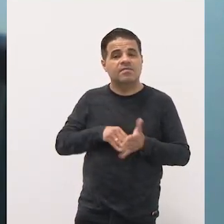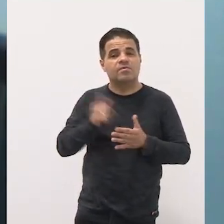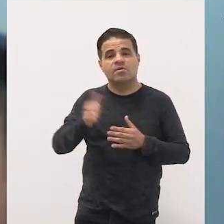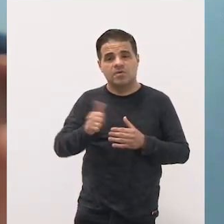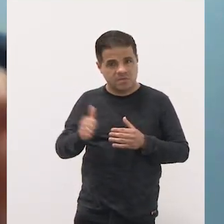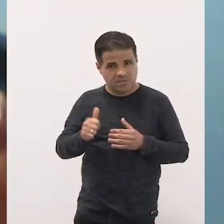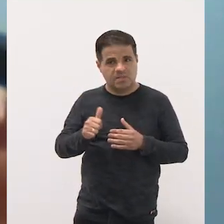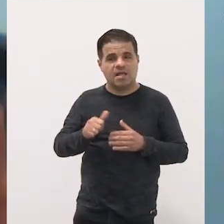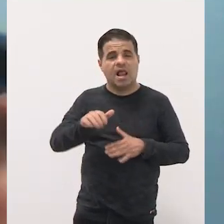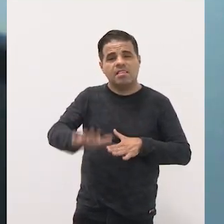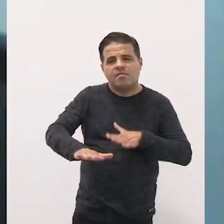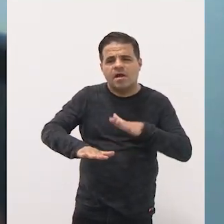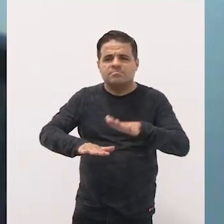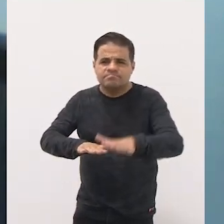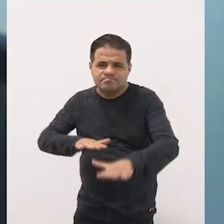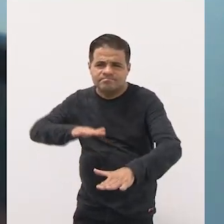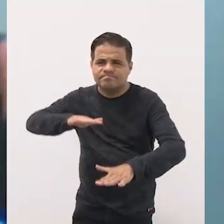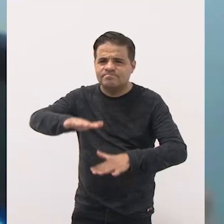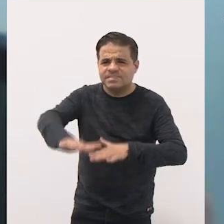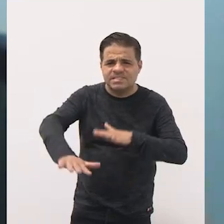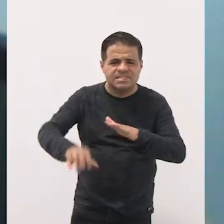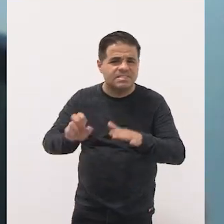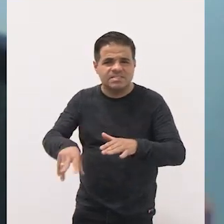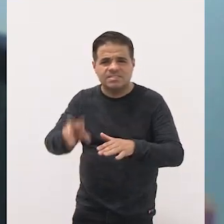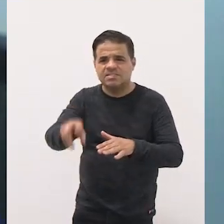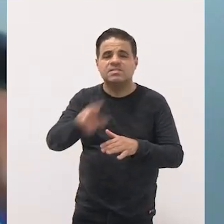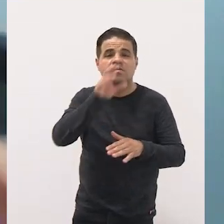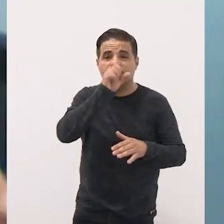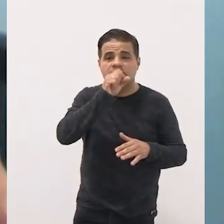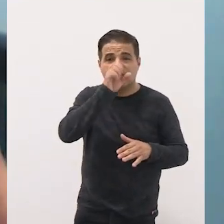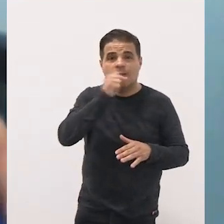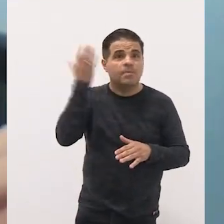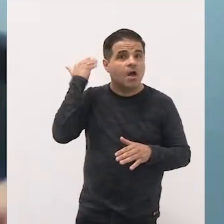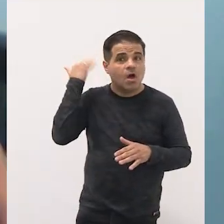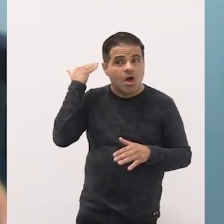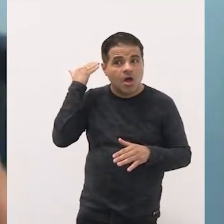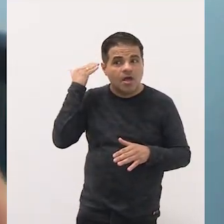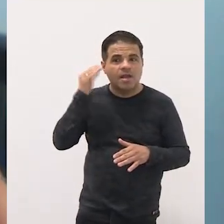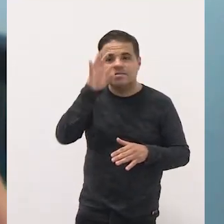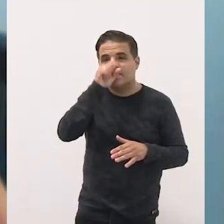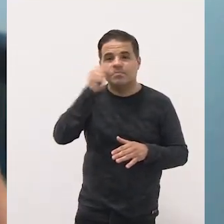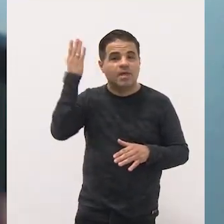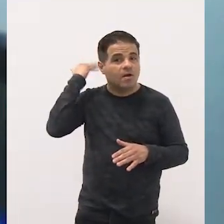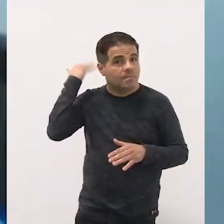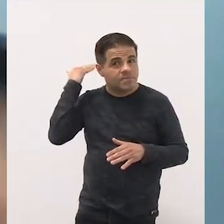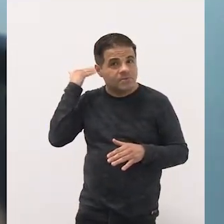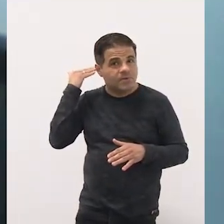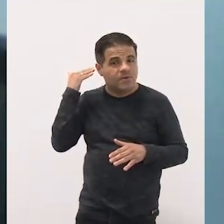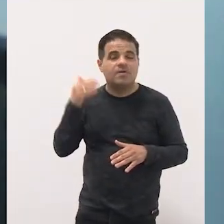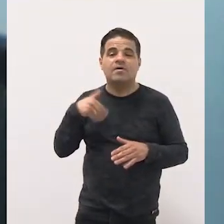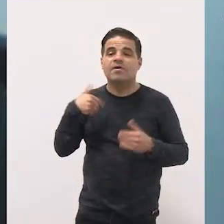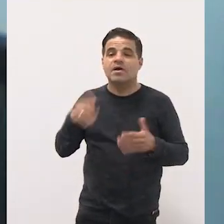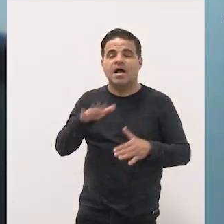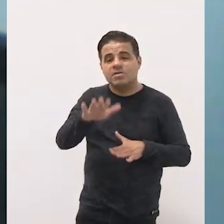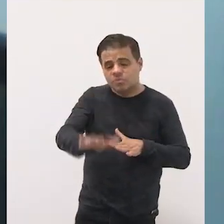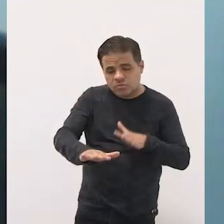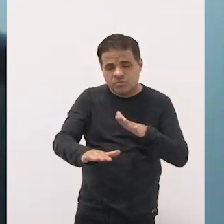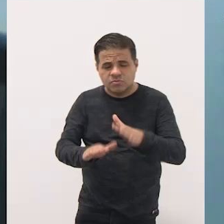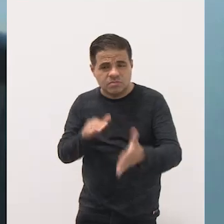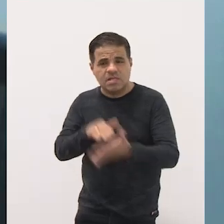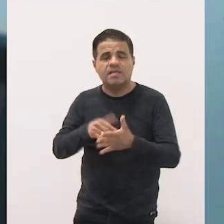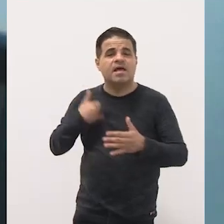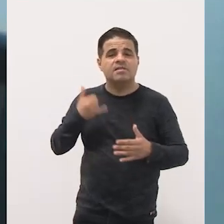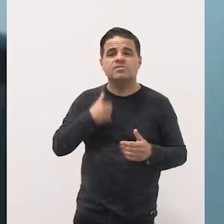andava arrastada. Ela se arrastava. Isso foi sábado, agora, sábado passado. Então, ela se arrastou até os